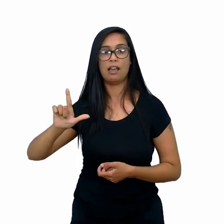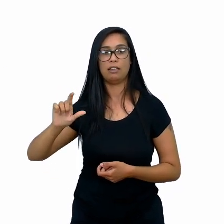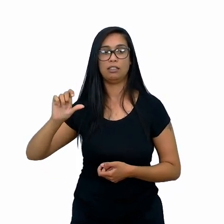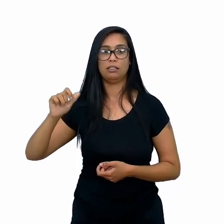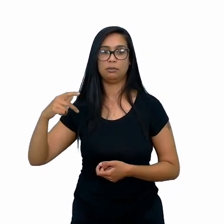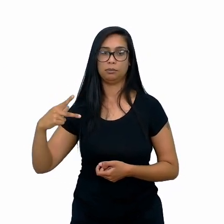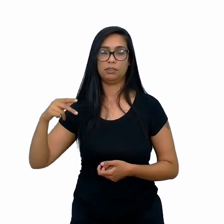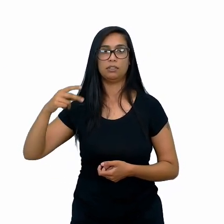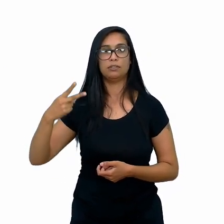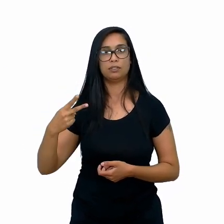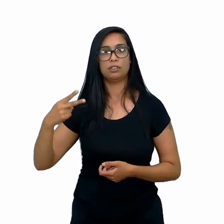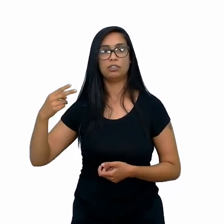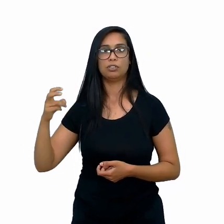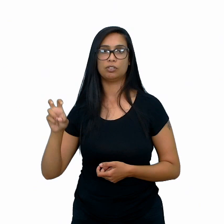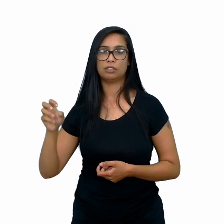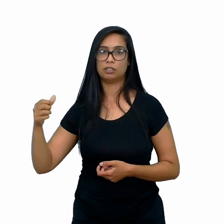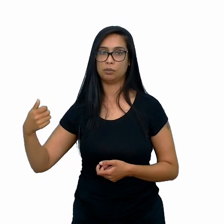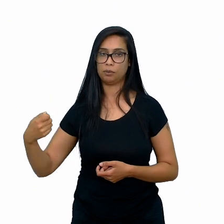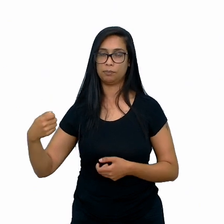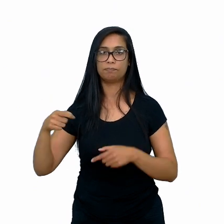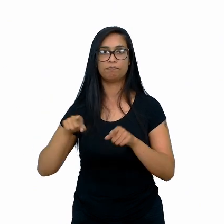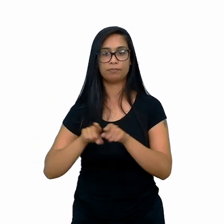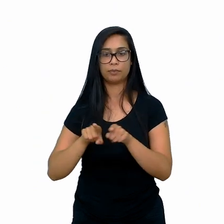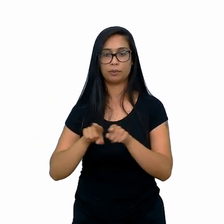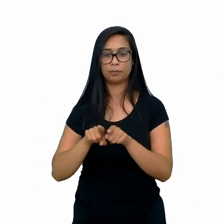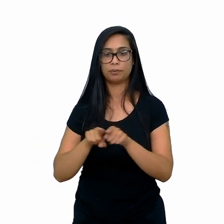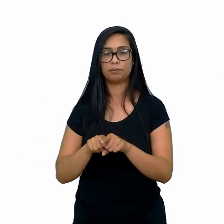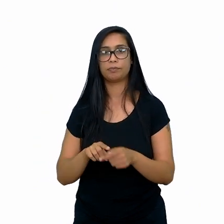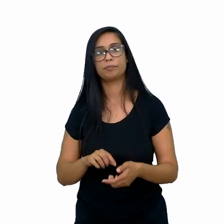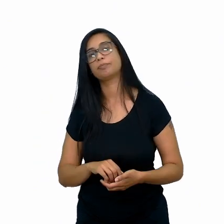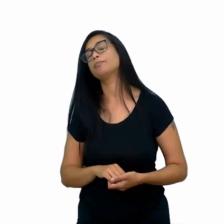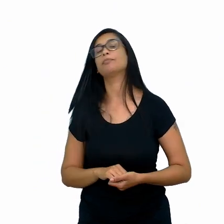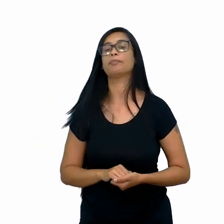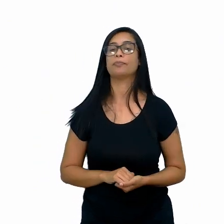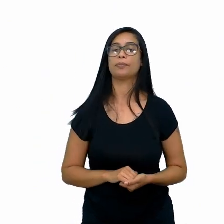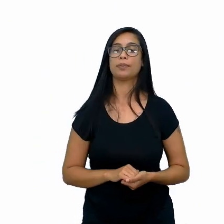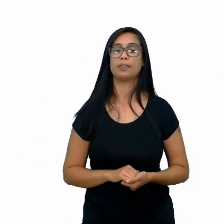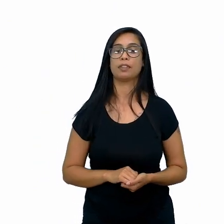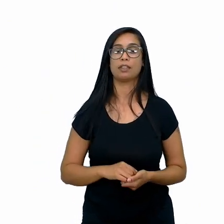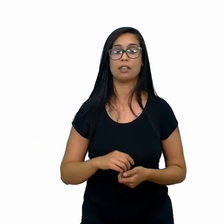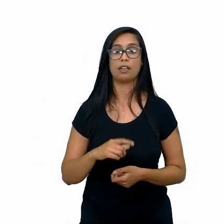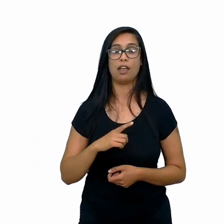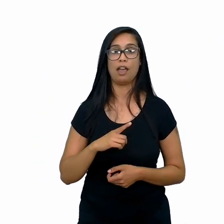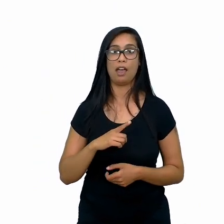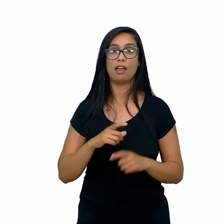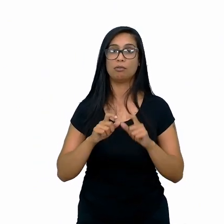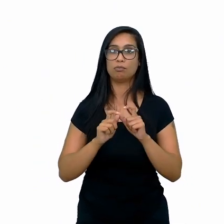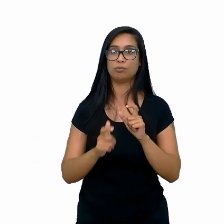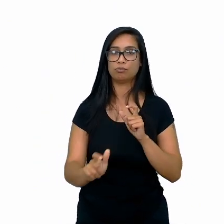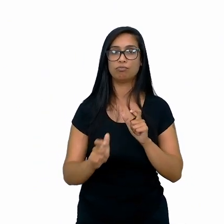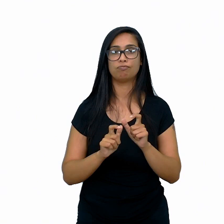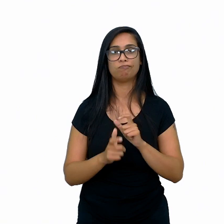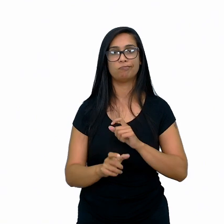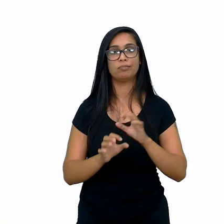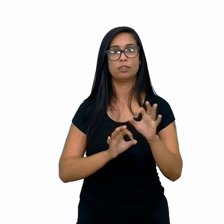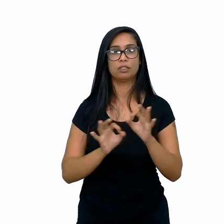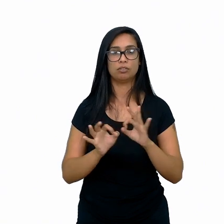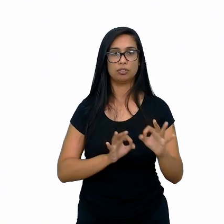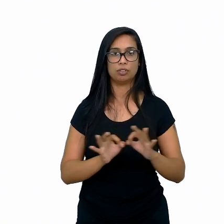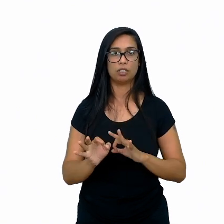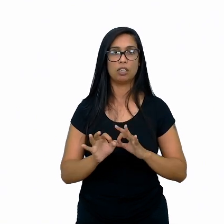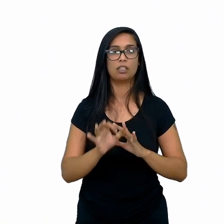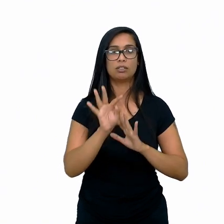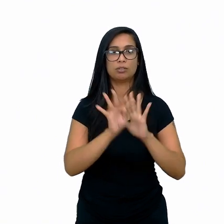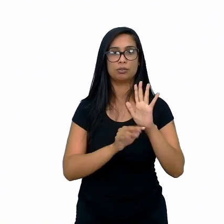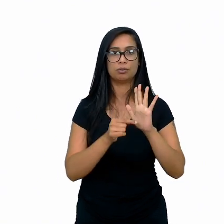EF03-LP25A, que indica os processos cognitivos de planejar e produzir